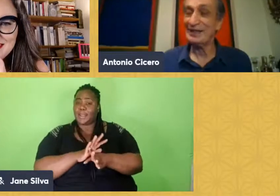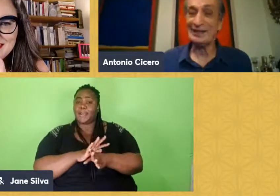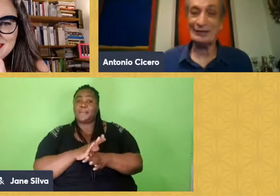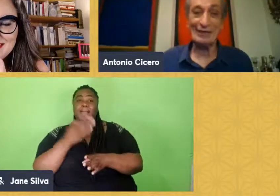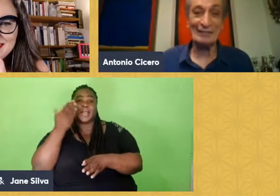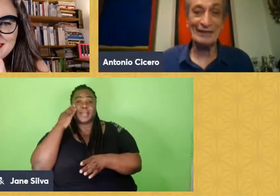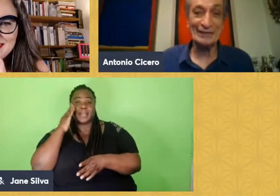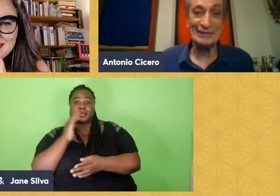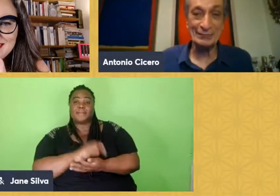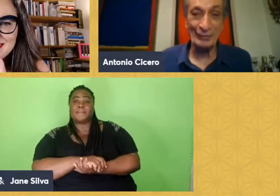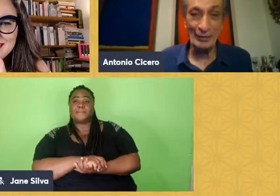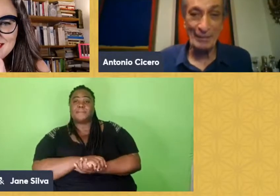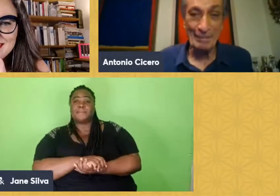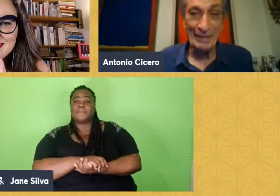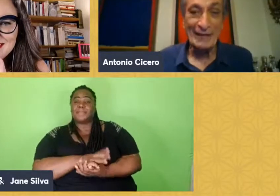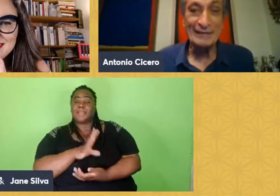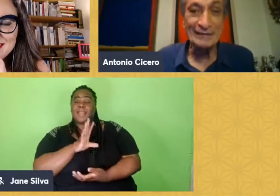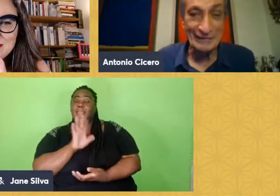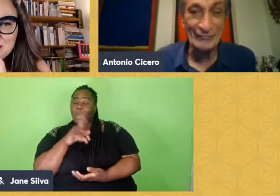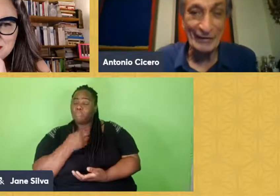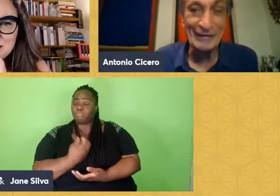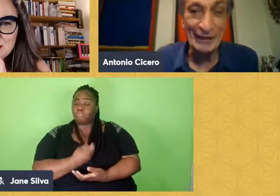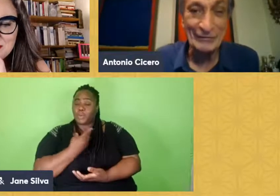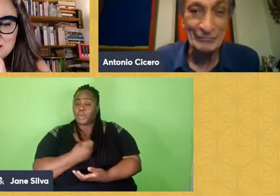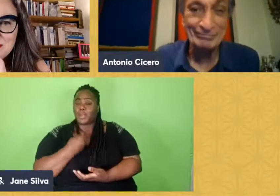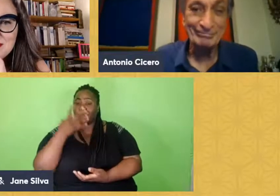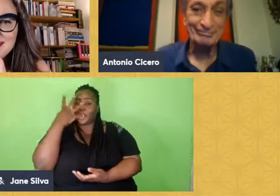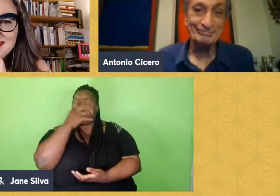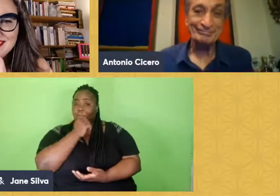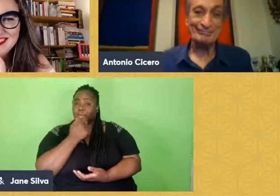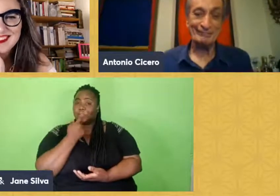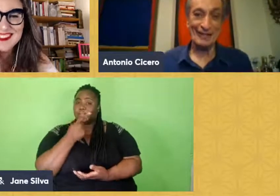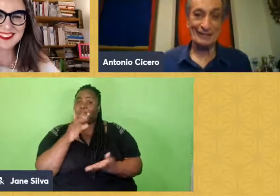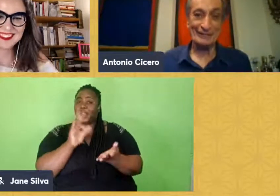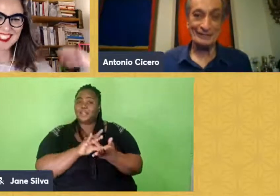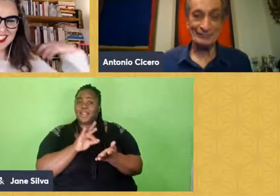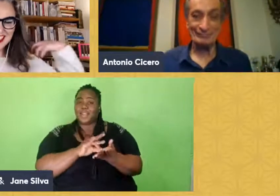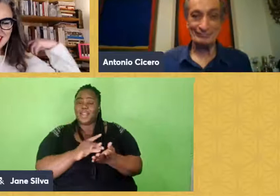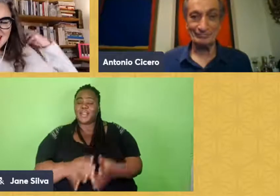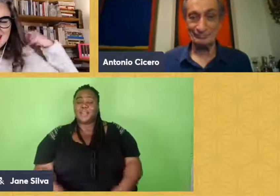entender que é uma beleza de poema e diz a verdade.